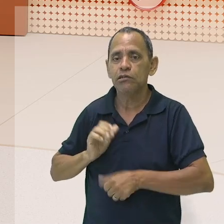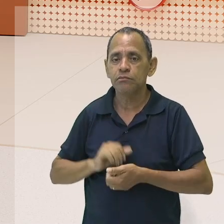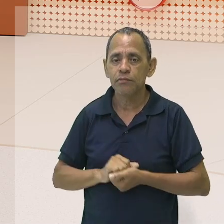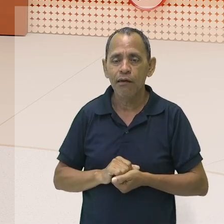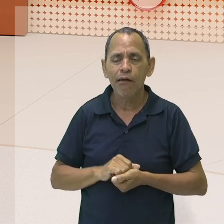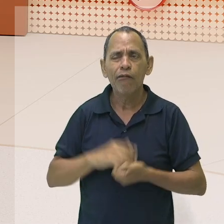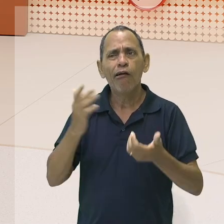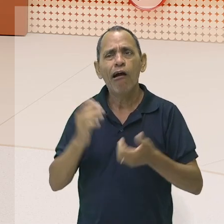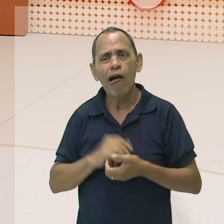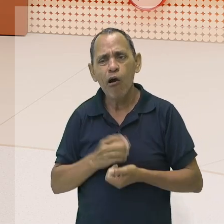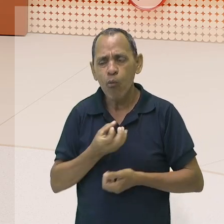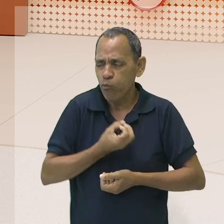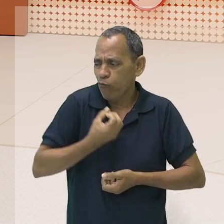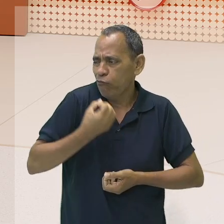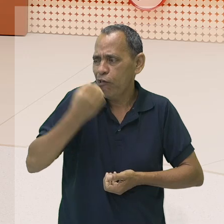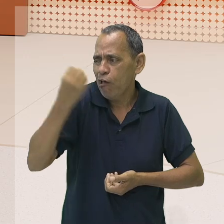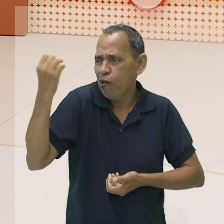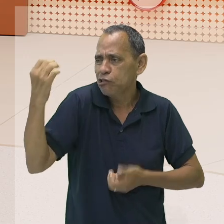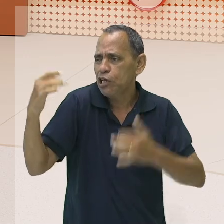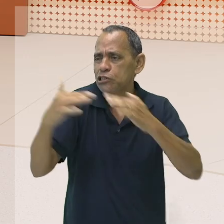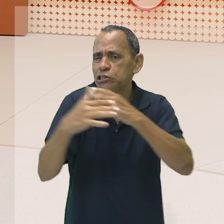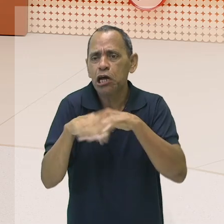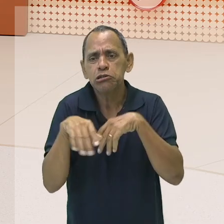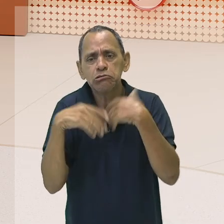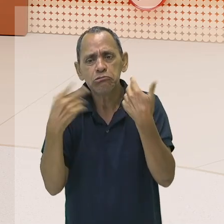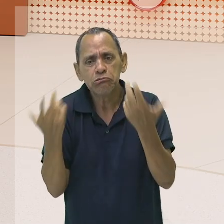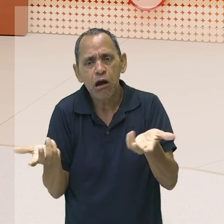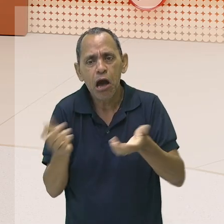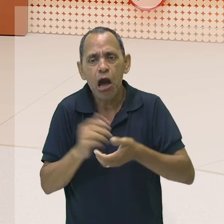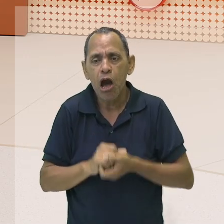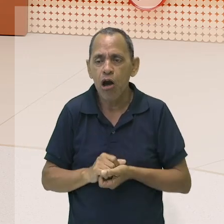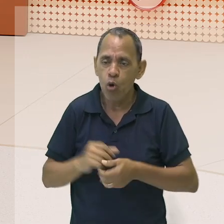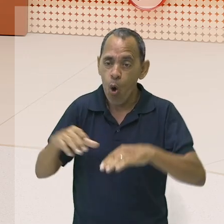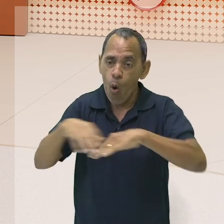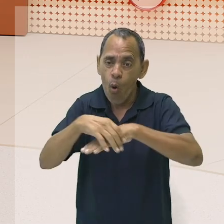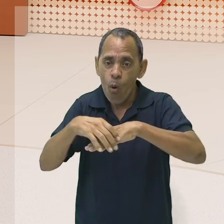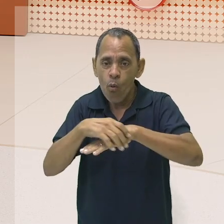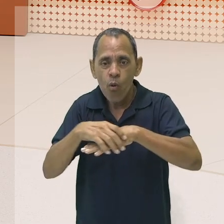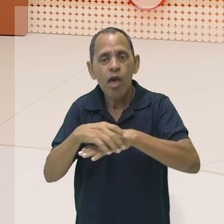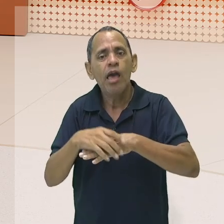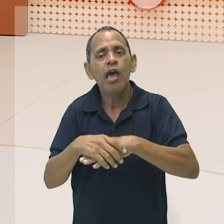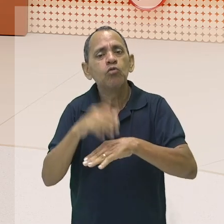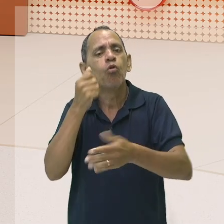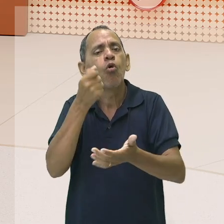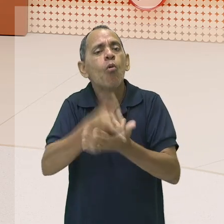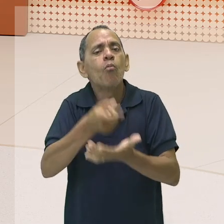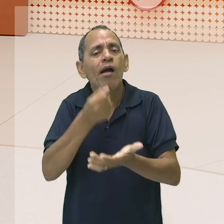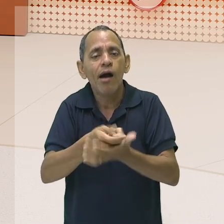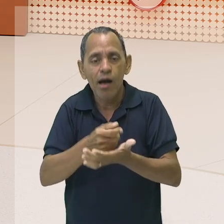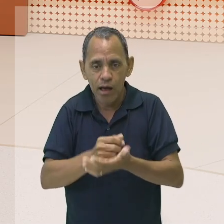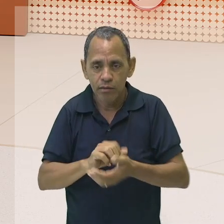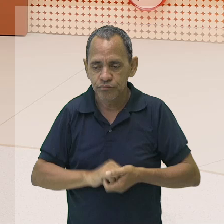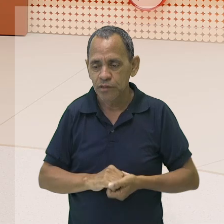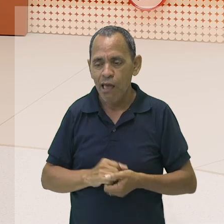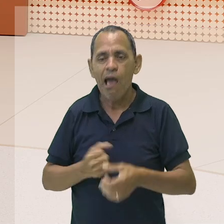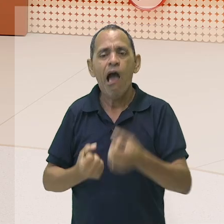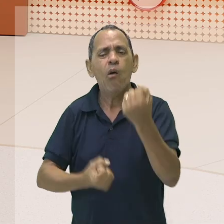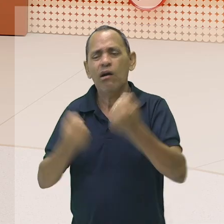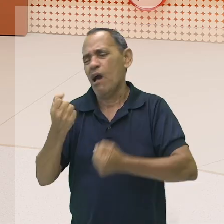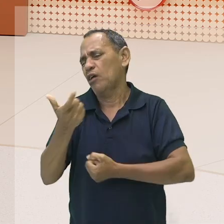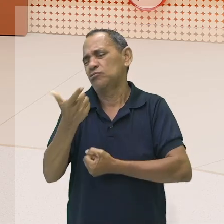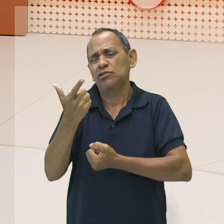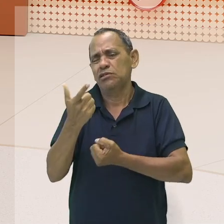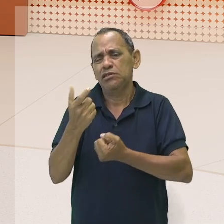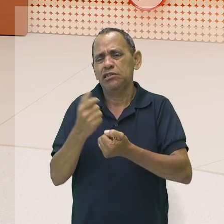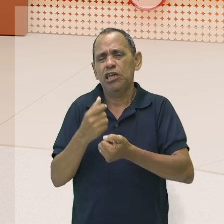que vem, né? Qual vai ser o tênis novo que eu vou comprar, né? Ah, eu odiei aquele tênis novo, nossa, aquele carro não tem uma direção muito